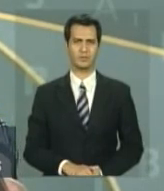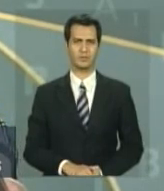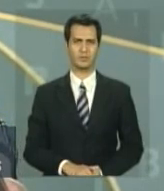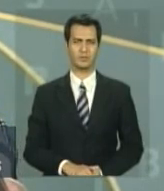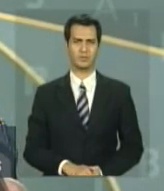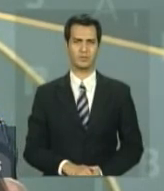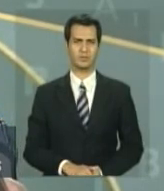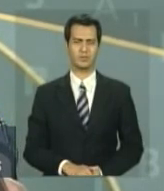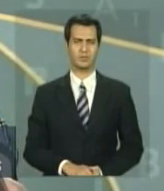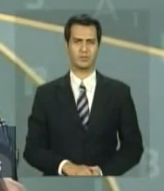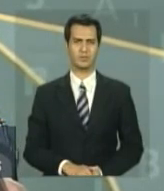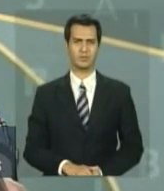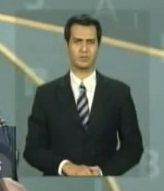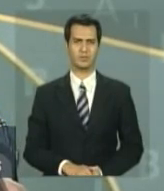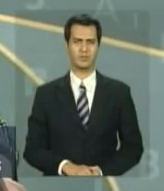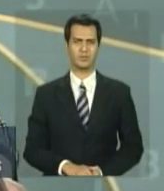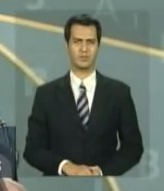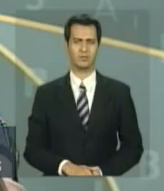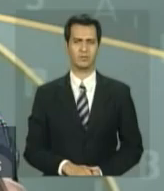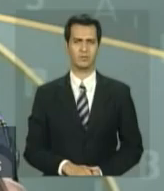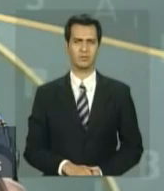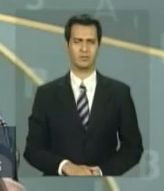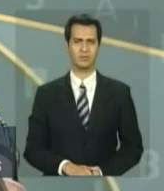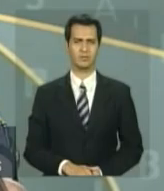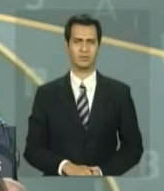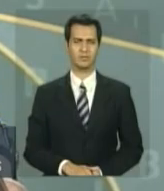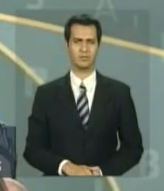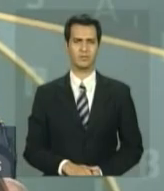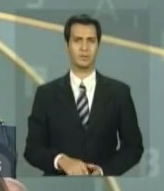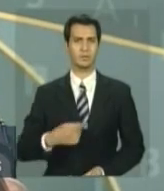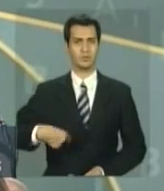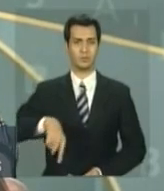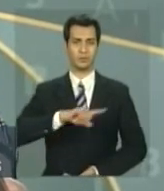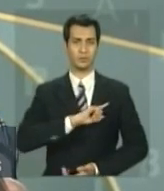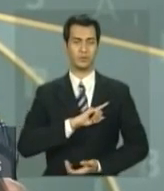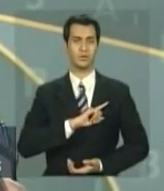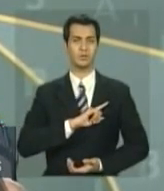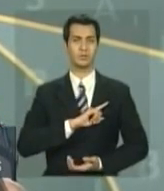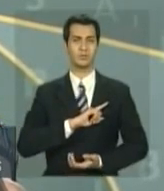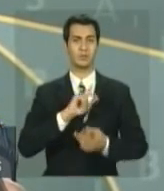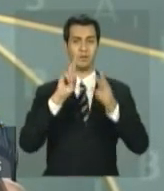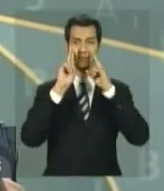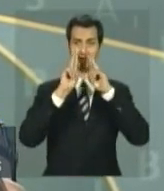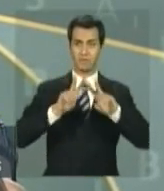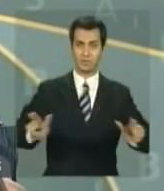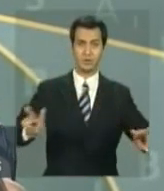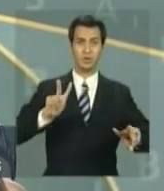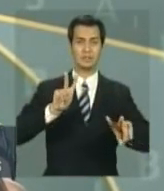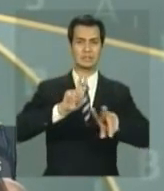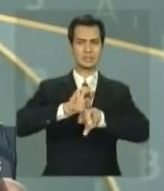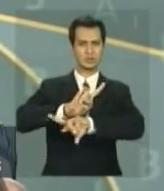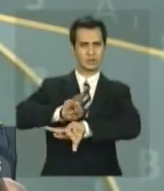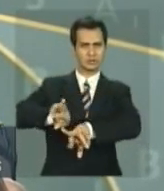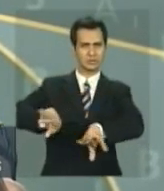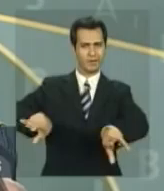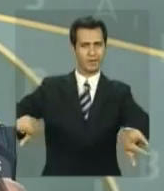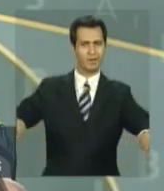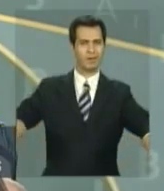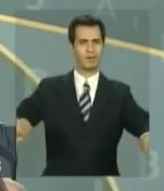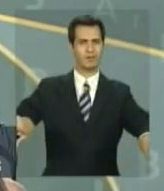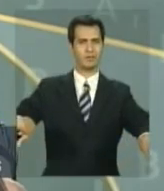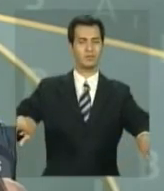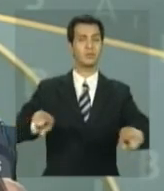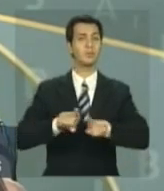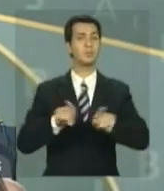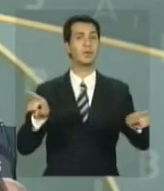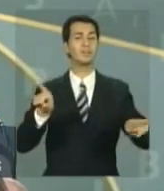a diversidade, sem olhar também para o que constitui uma condição que